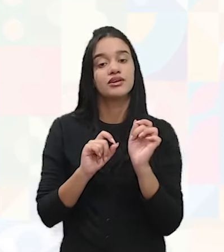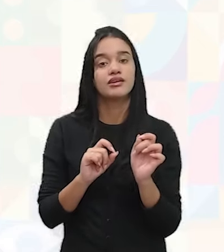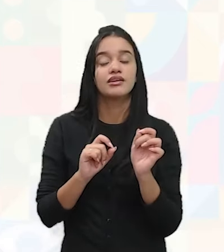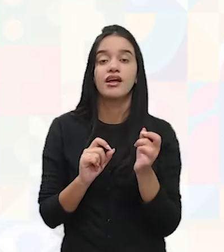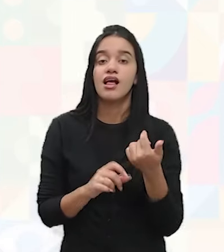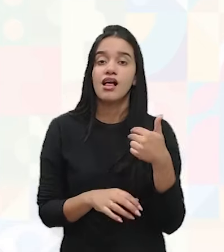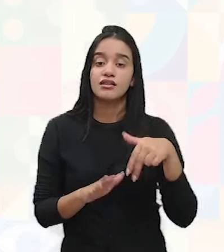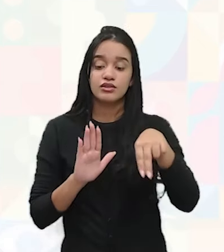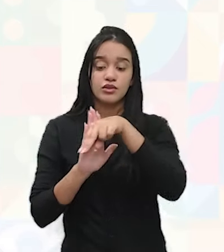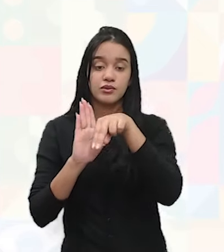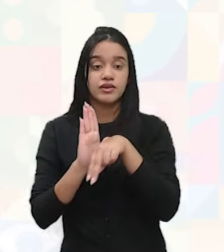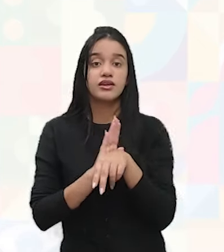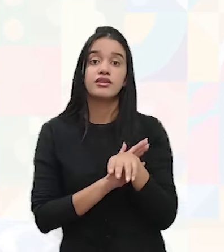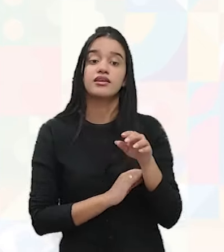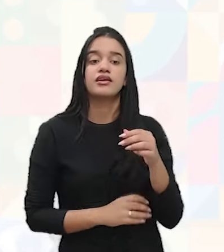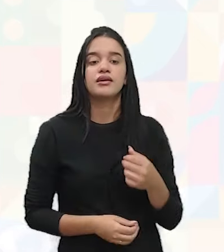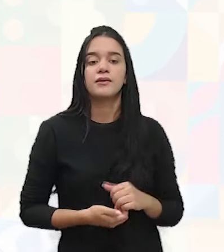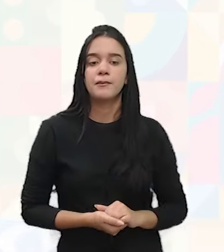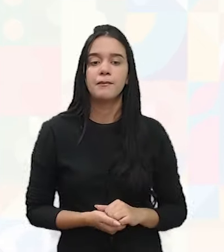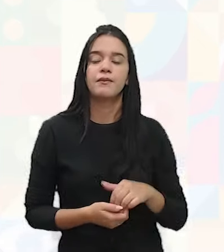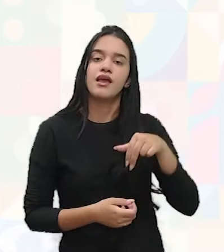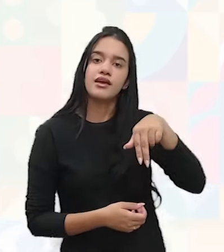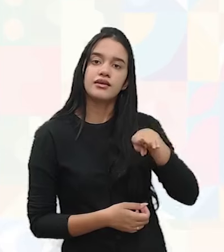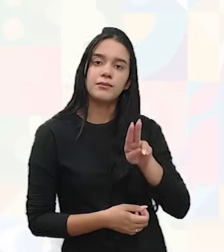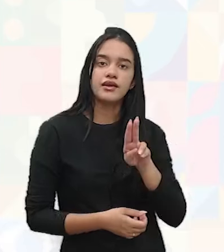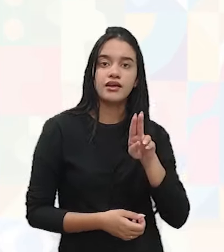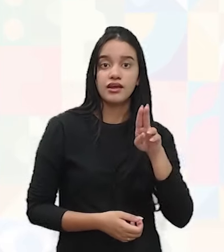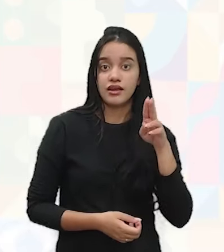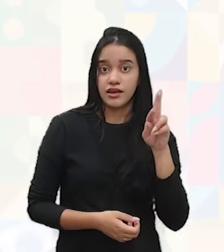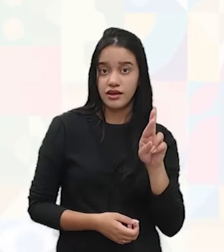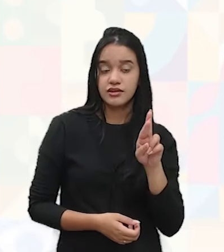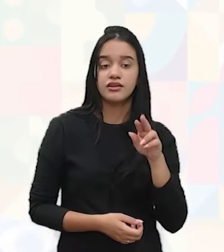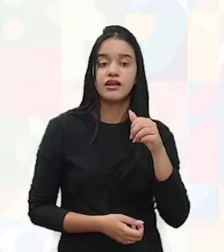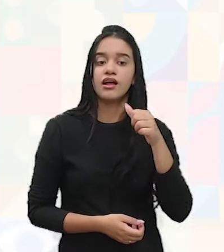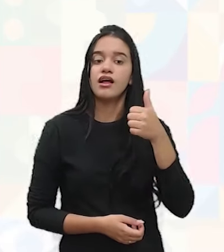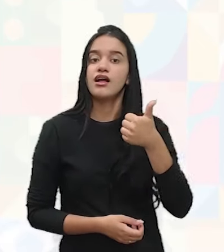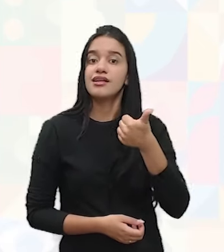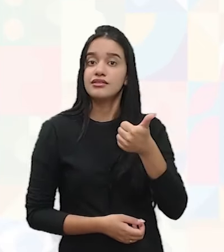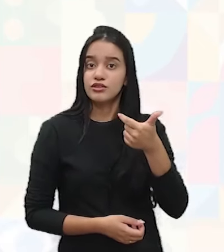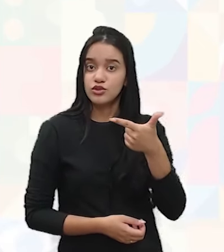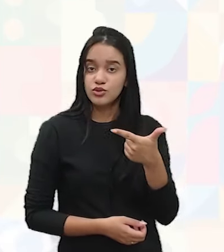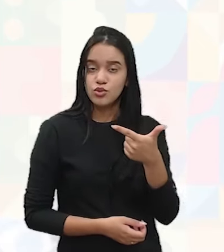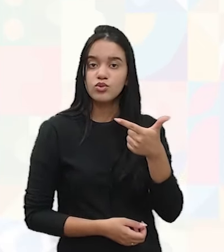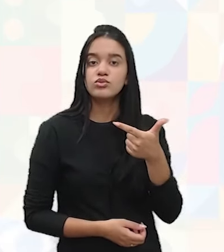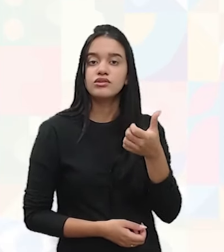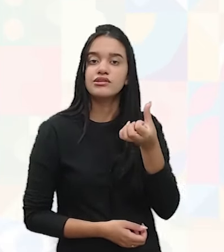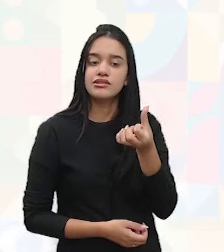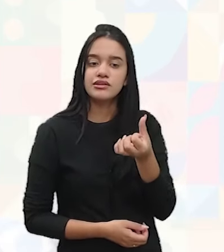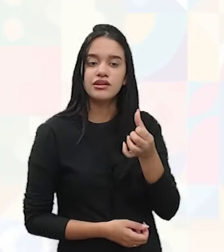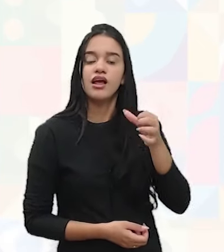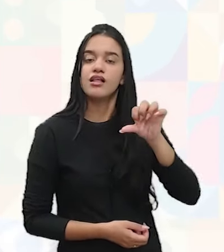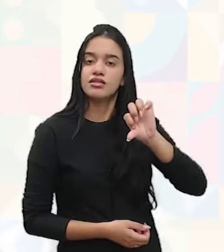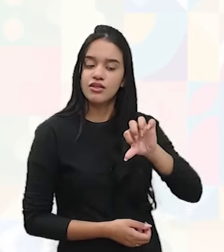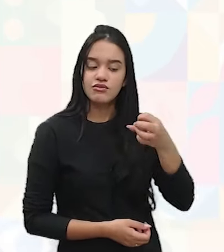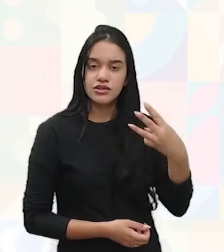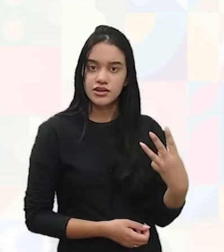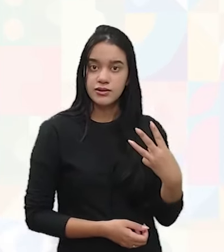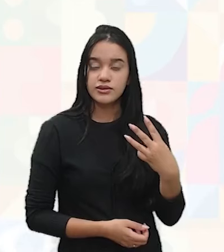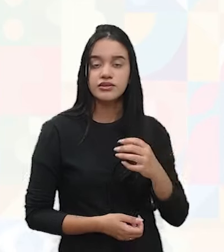normativa NBR 12693 TR tá então tudo isso é fundamentado a partir dessa